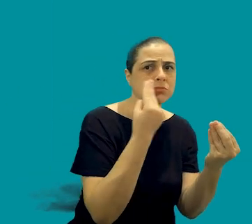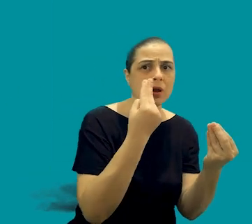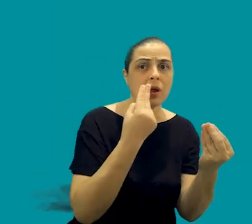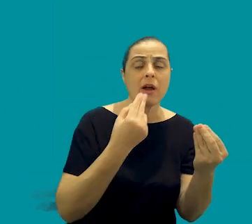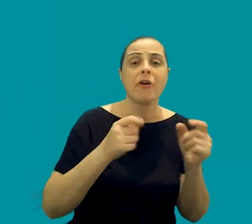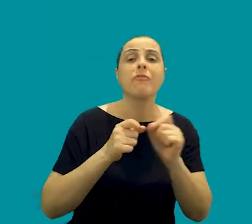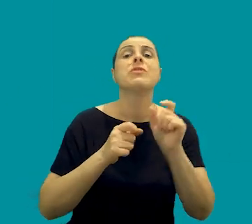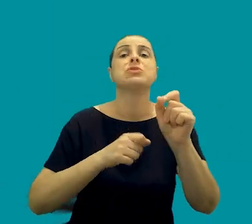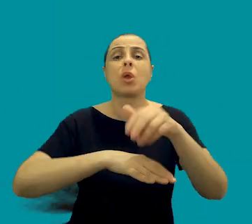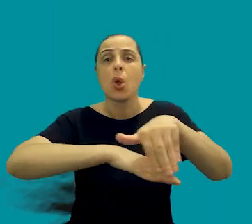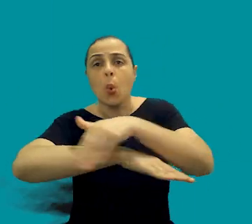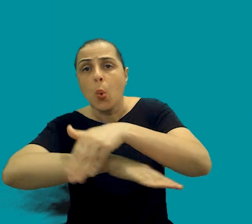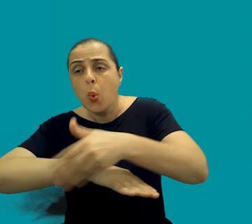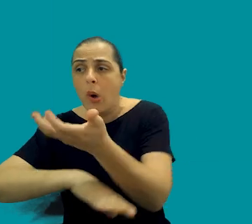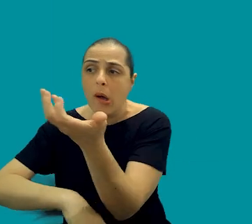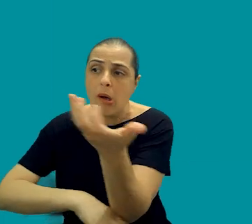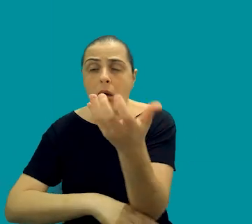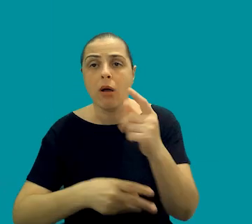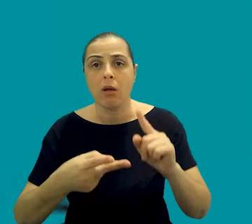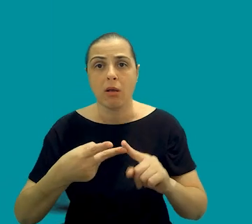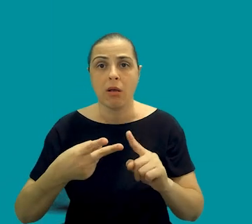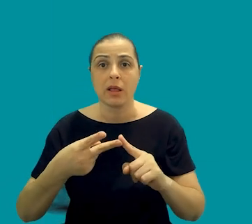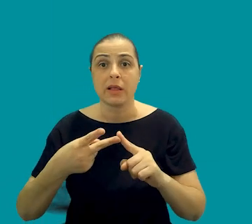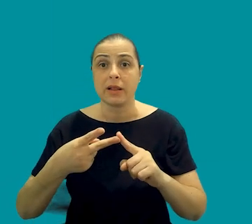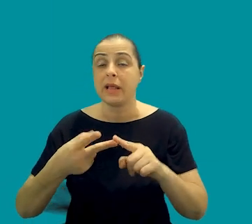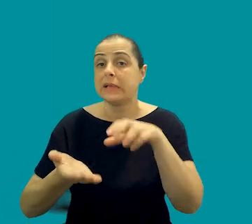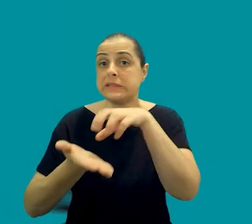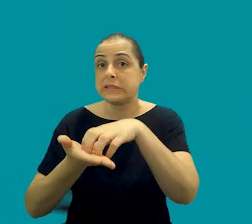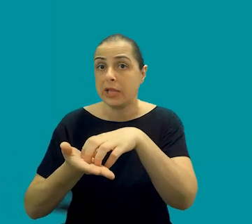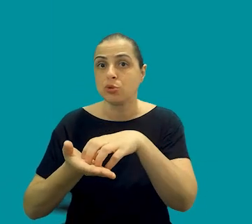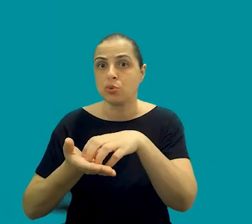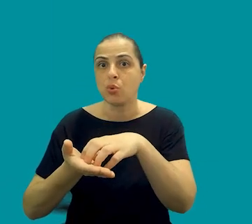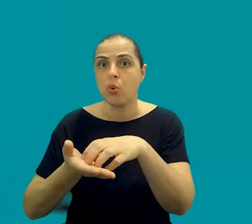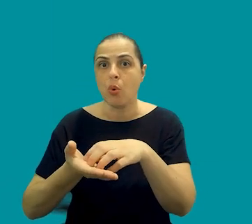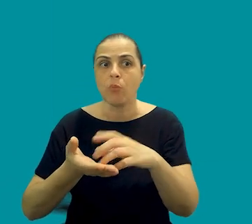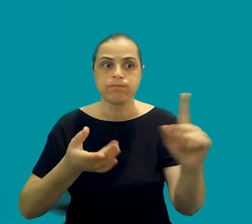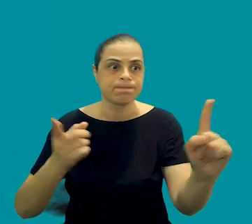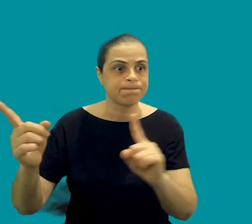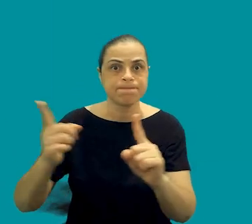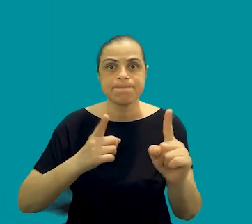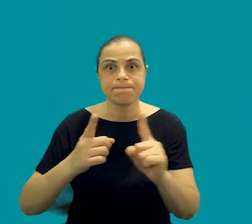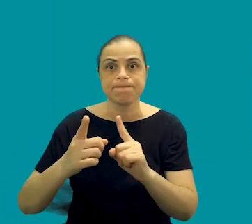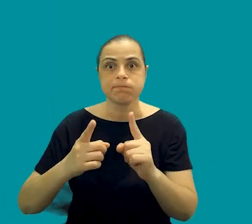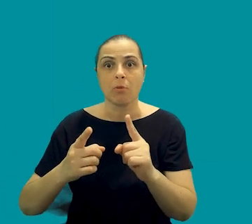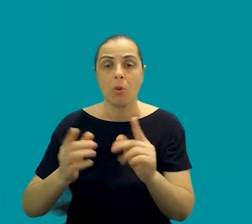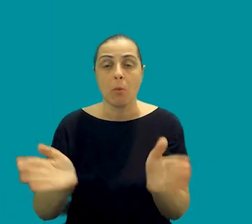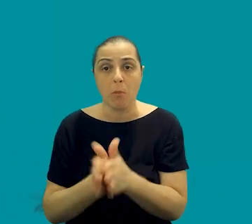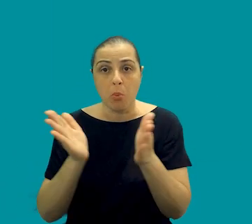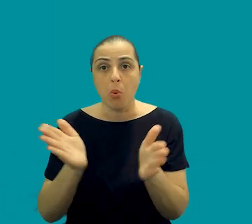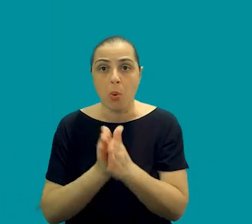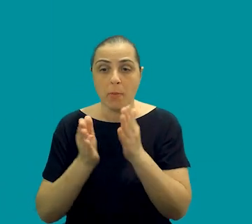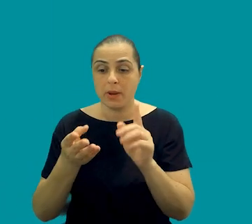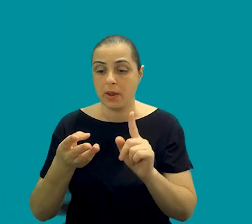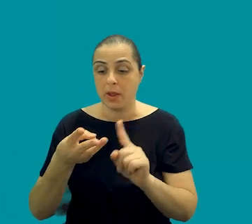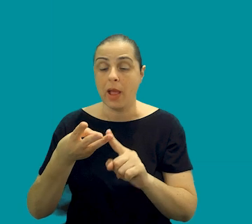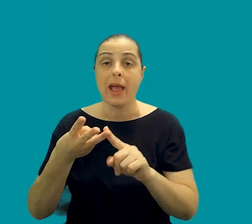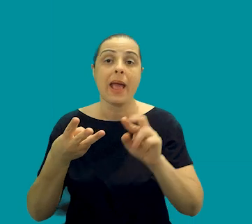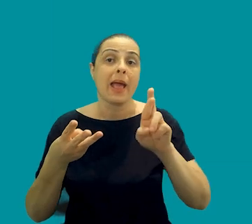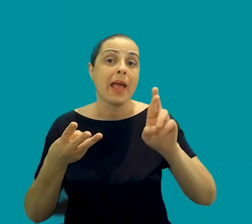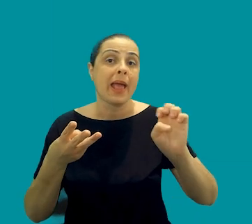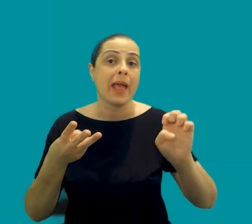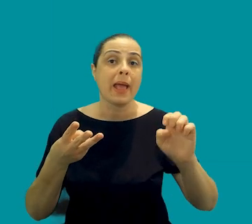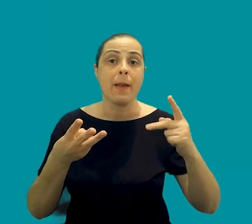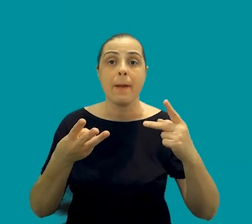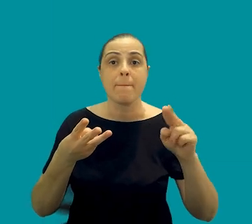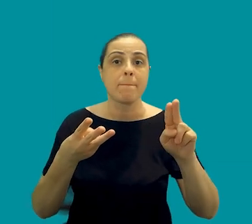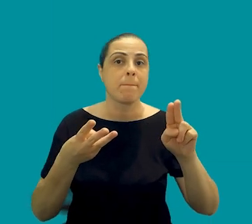centro de acolhida ou República Jovem. Quem é requisito da República Jovem hoje, né? Isso que eu trabalho, requisito da República Jovem. É requisito da República